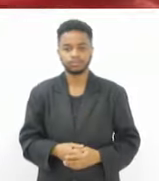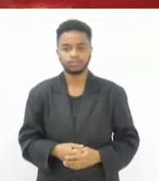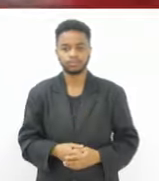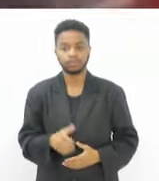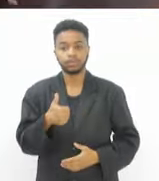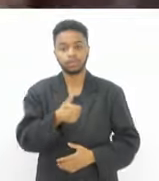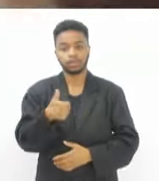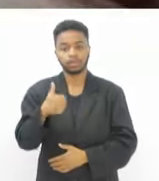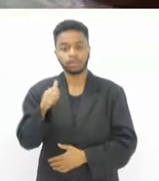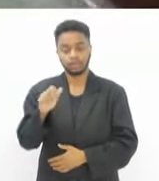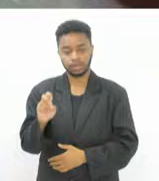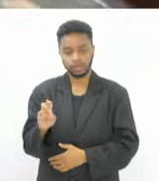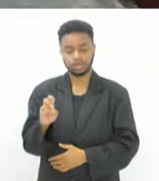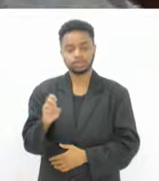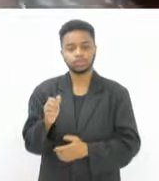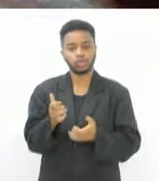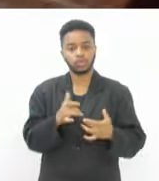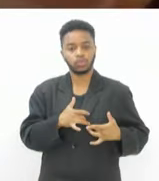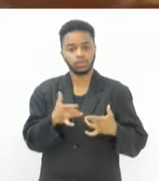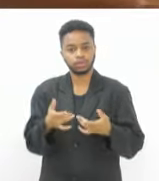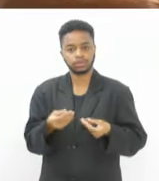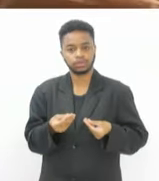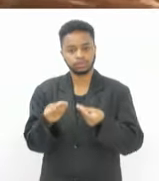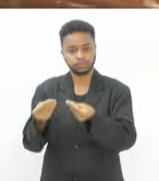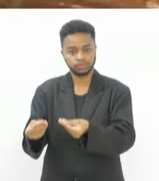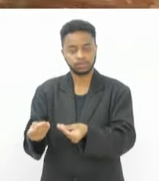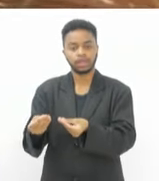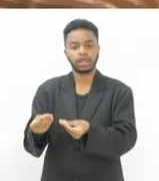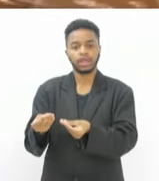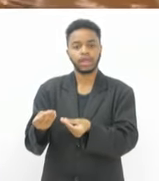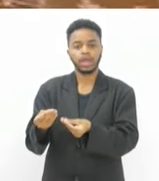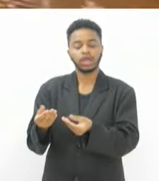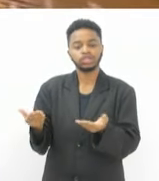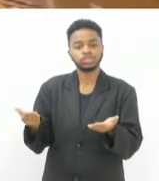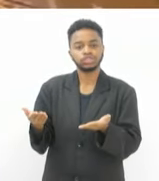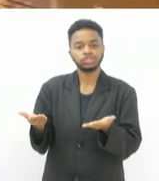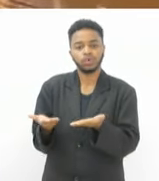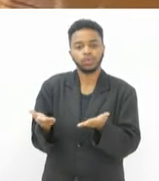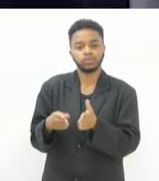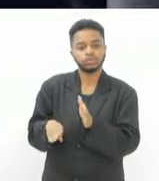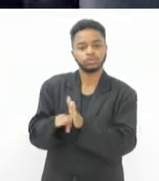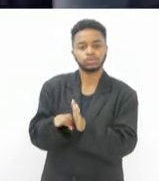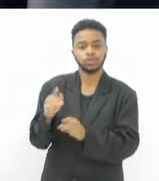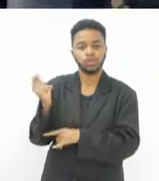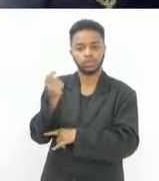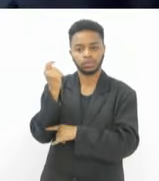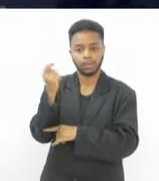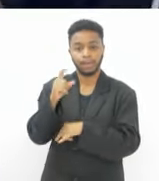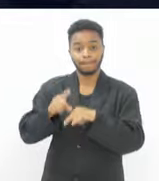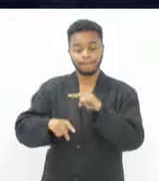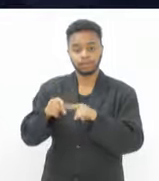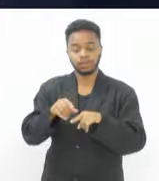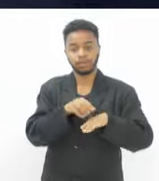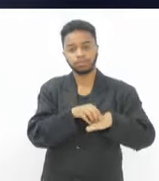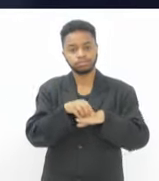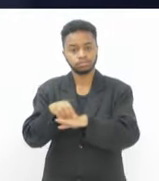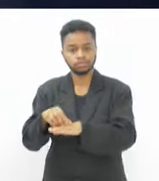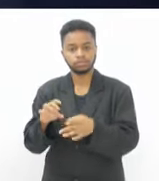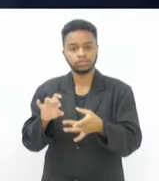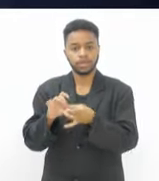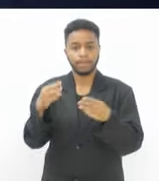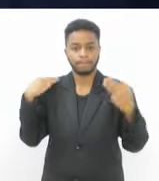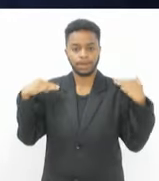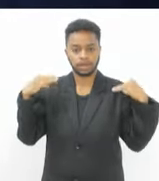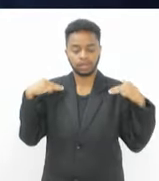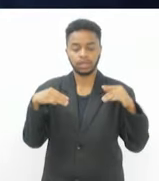115 toneladas de donativos enviadas aqui do Rio de Janeiro devem chegar hoje ao Rio Grande do Sul. O material está sendo transportado pela Marinha do